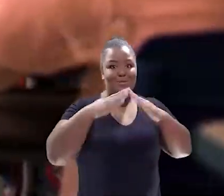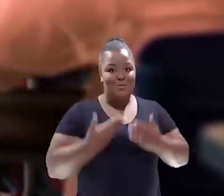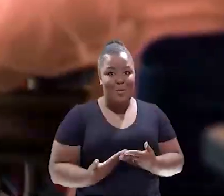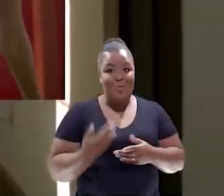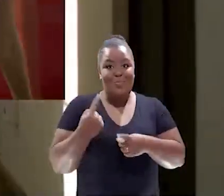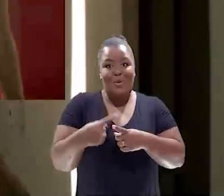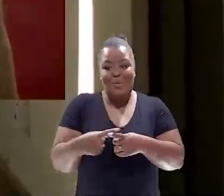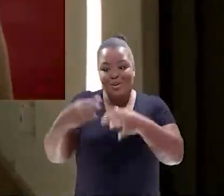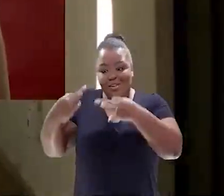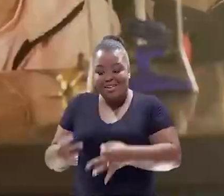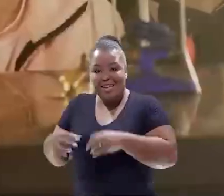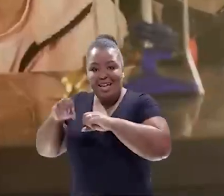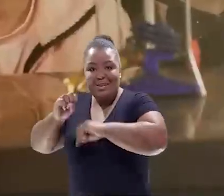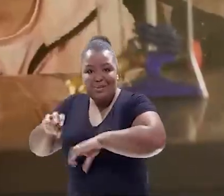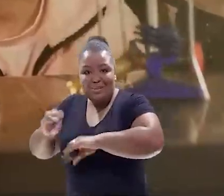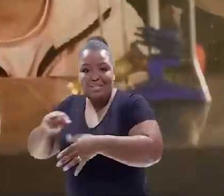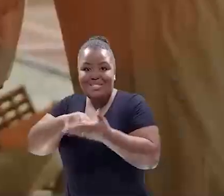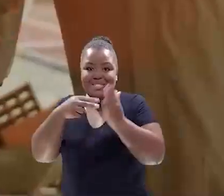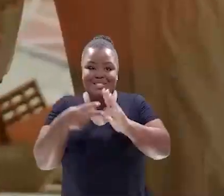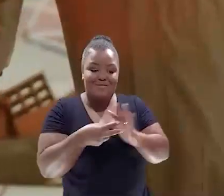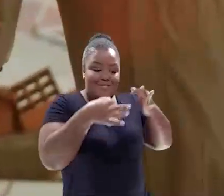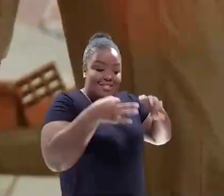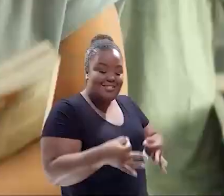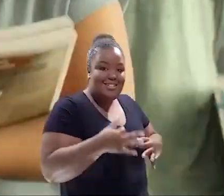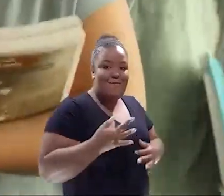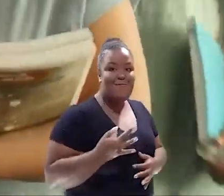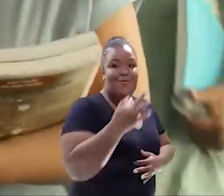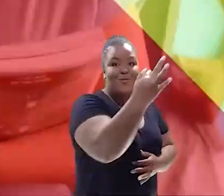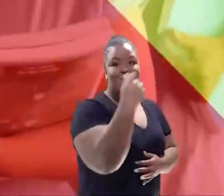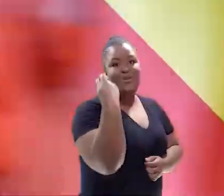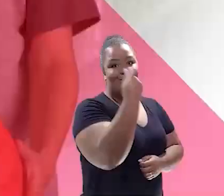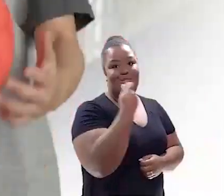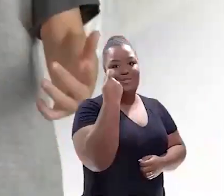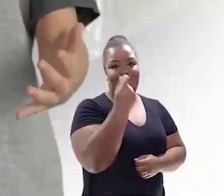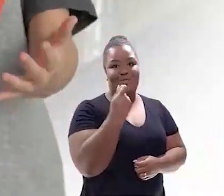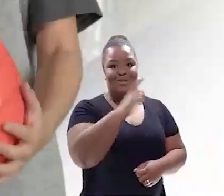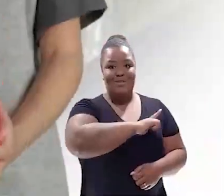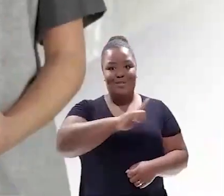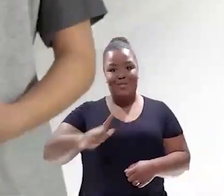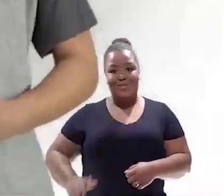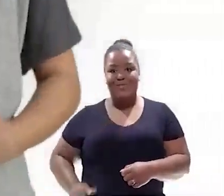Porque acertar com a nossa educação é acertar com o futuro do Rio Grande.